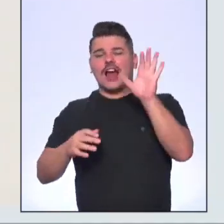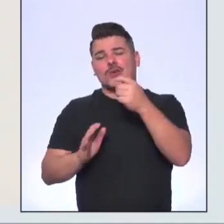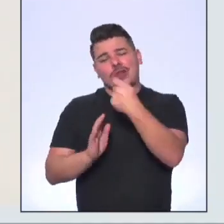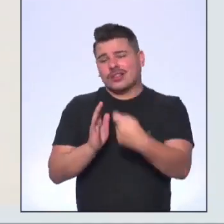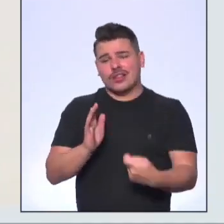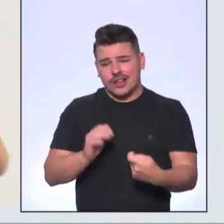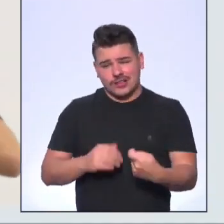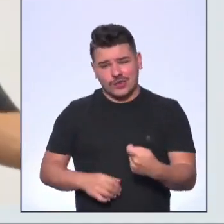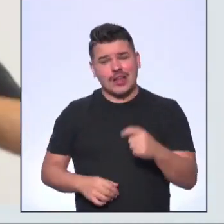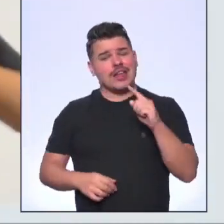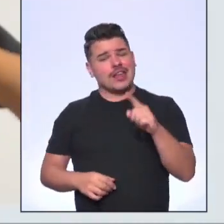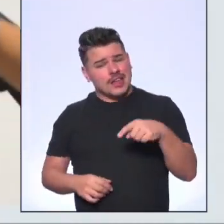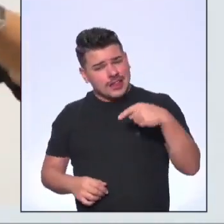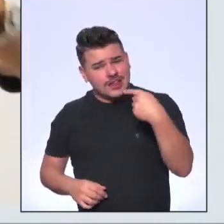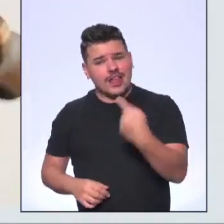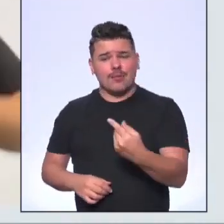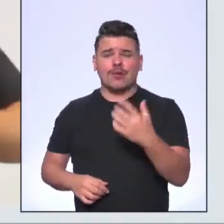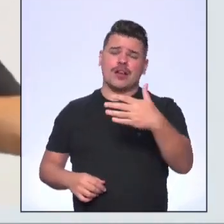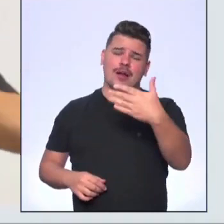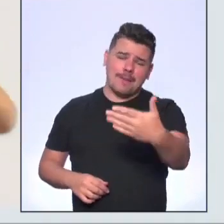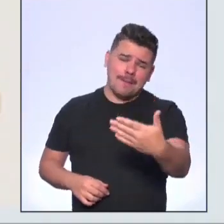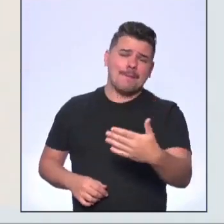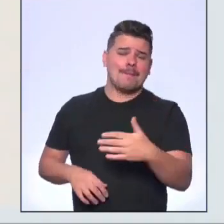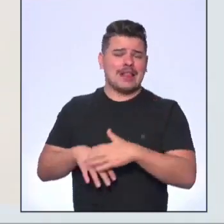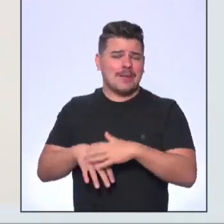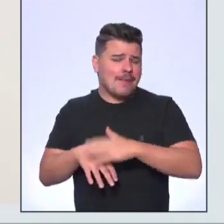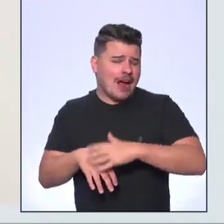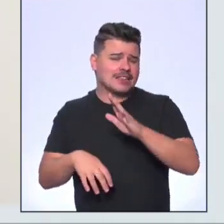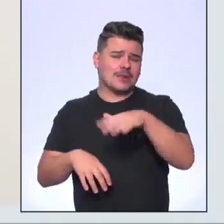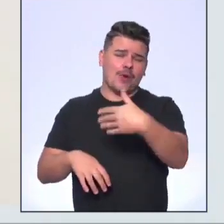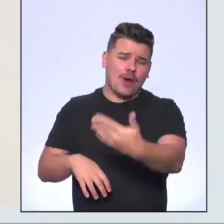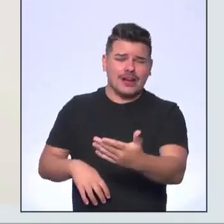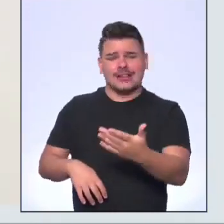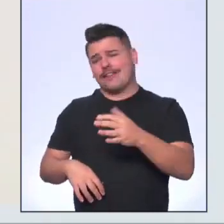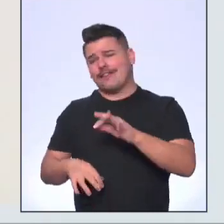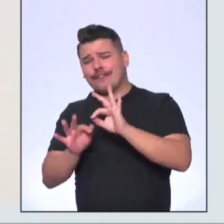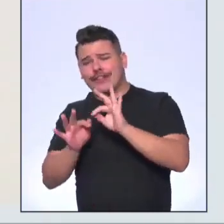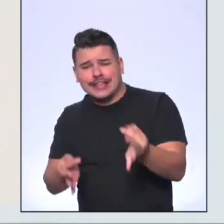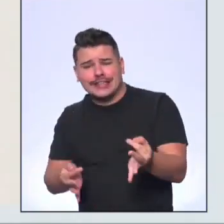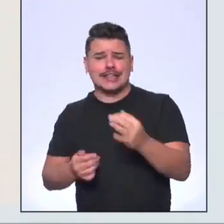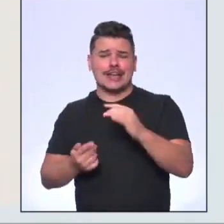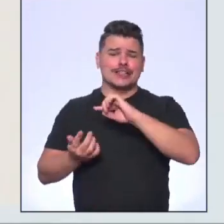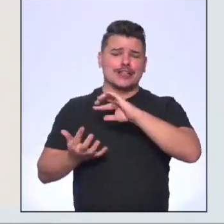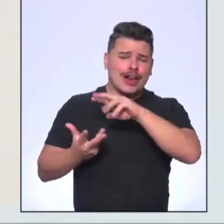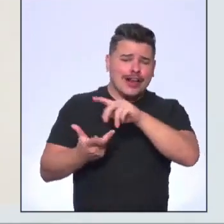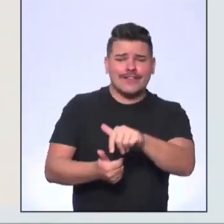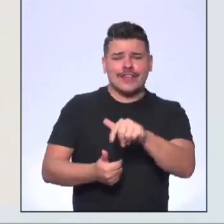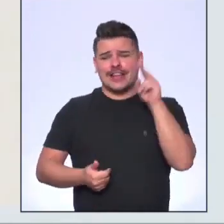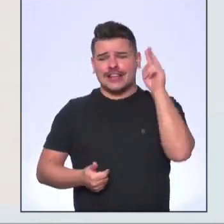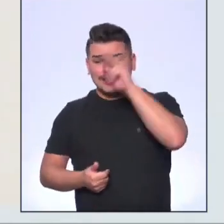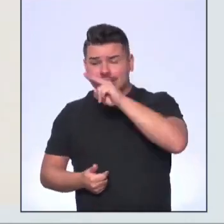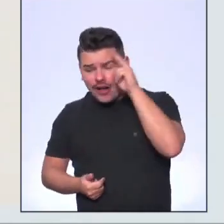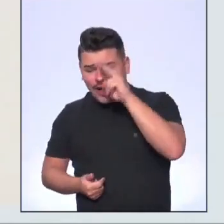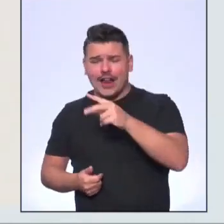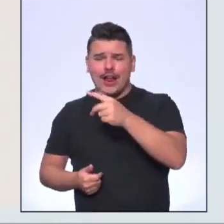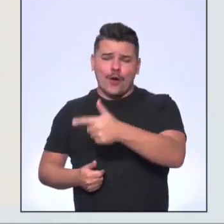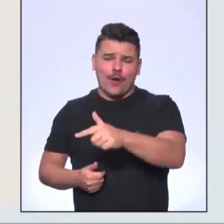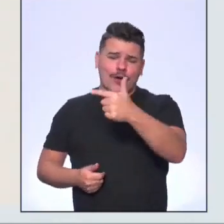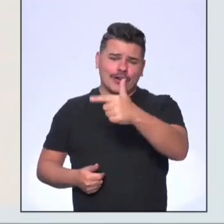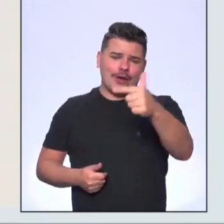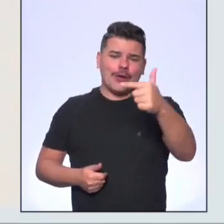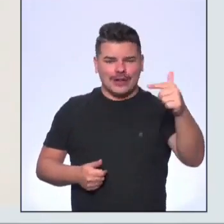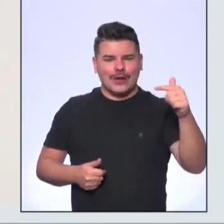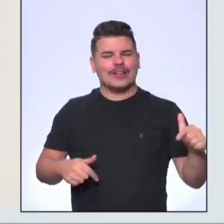E aí depois aplicar isso na matemática, na física, na química, na geografia, na história, enfim, em todas as outras disciplinas